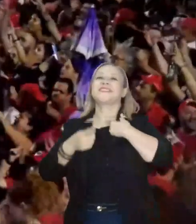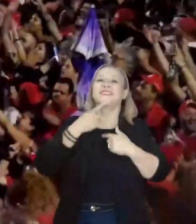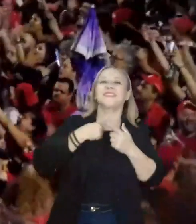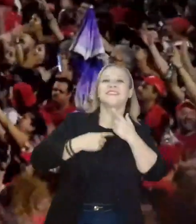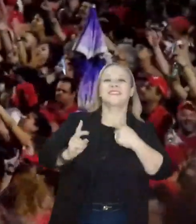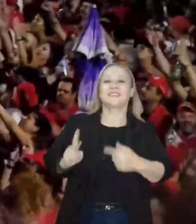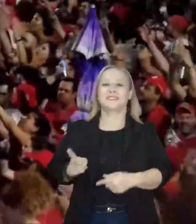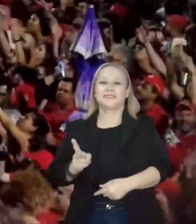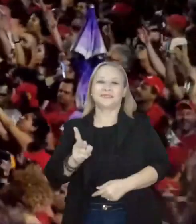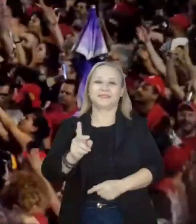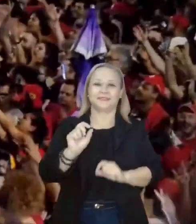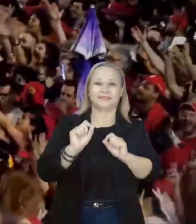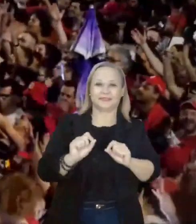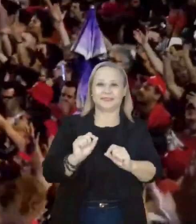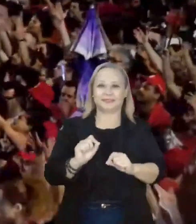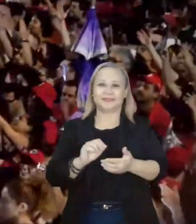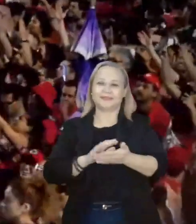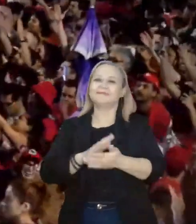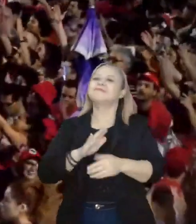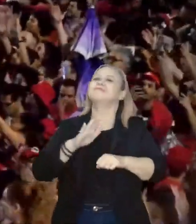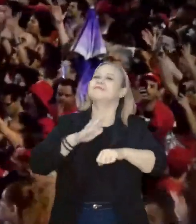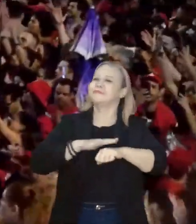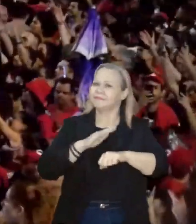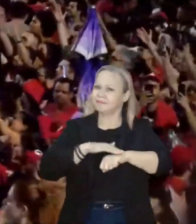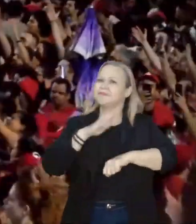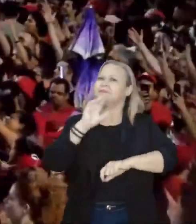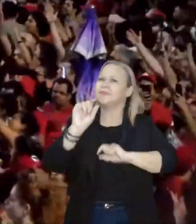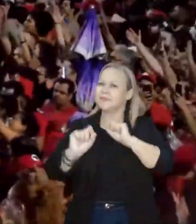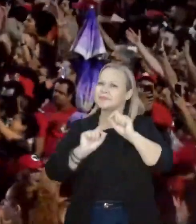cansada por mais.